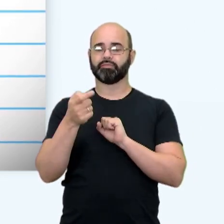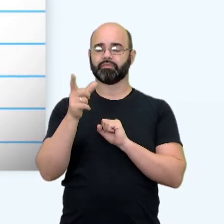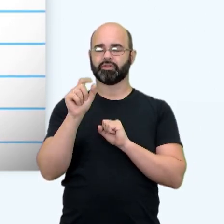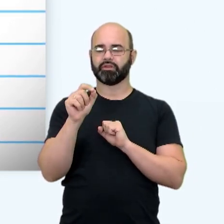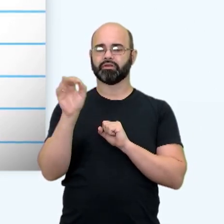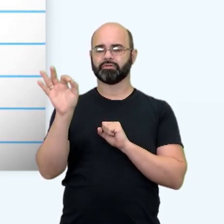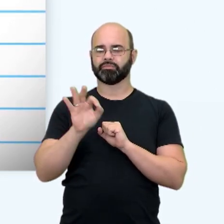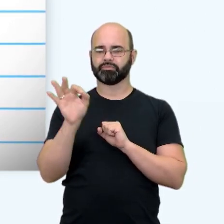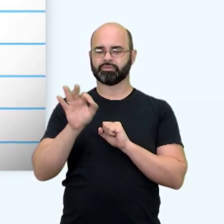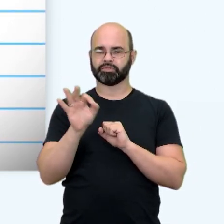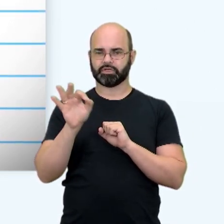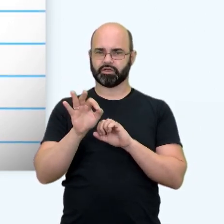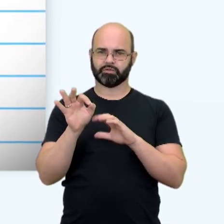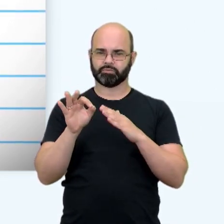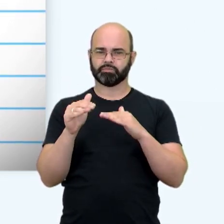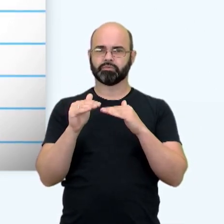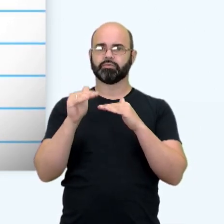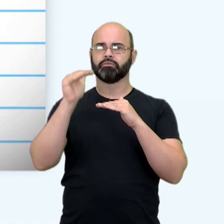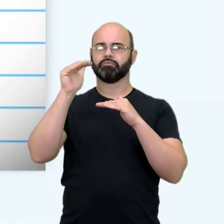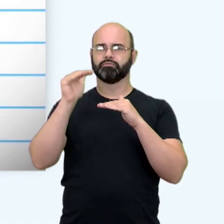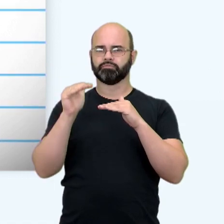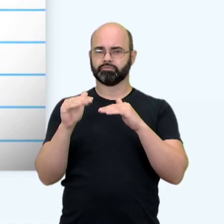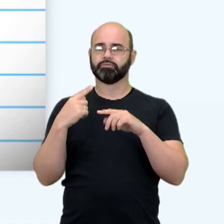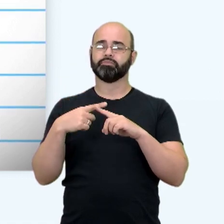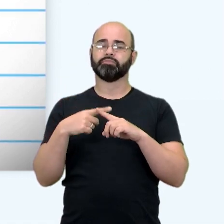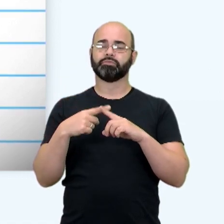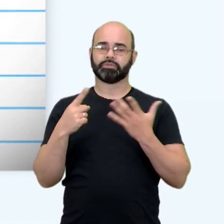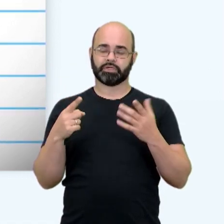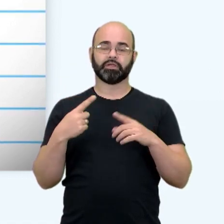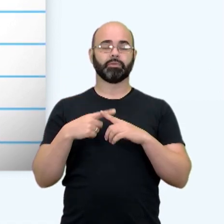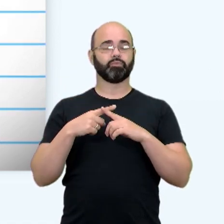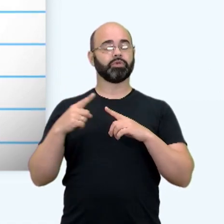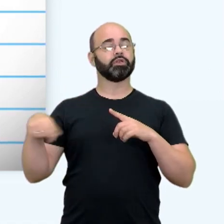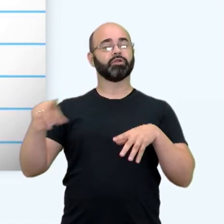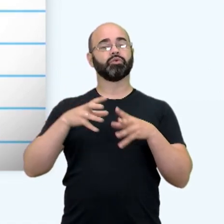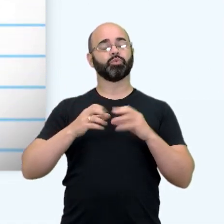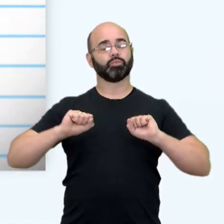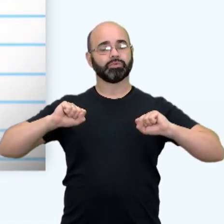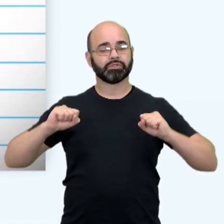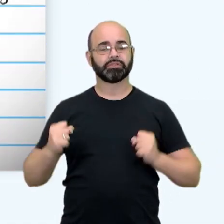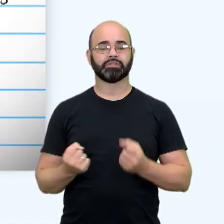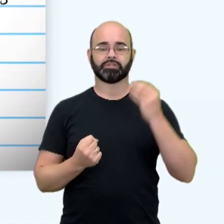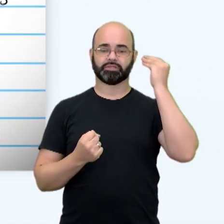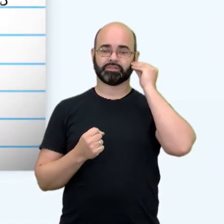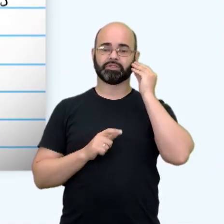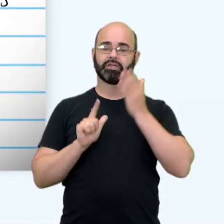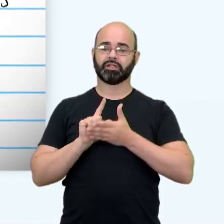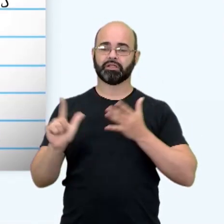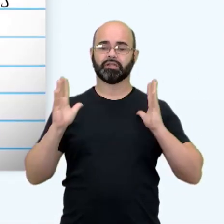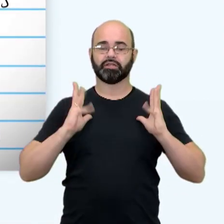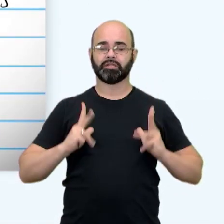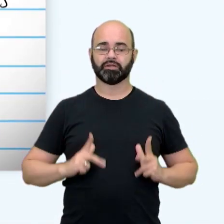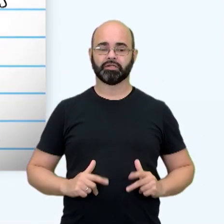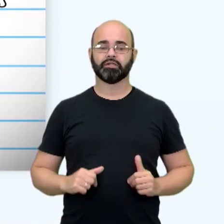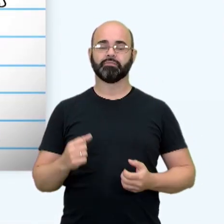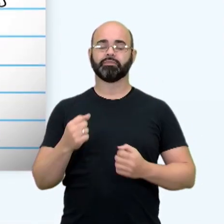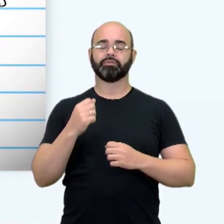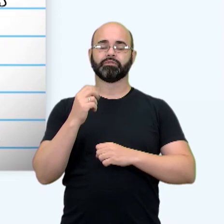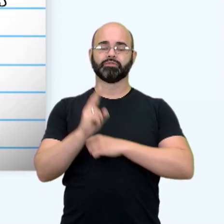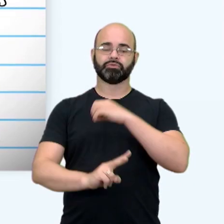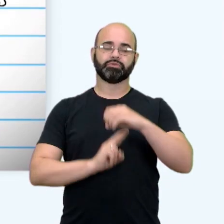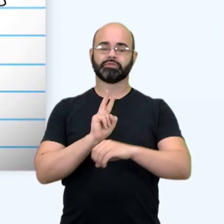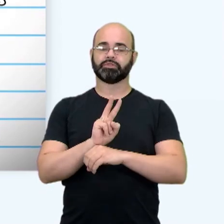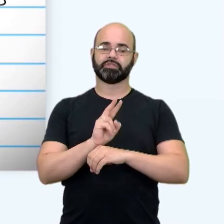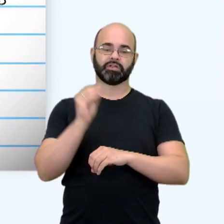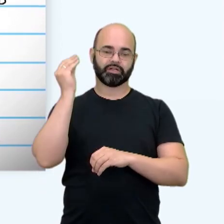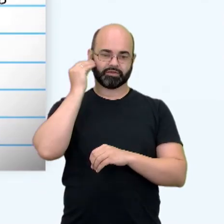período. Entre outros fatores, isso se deve aos esforços de mudança para fontes de energia mais limpas e sustentáveis, como ocorre na substituição